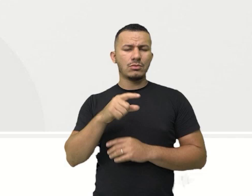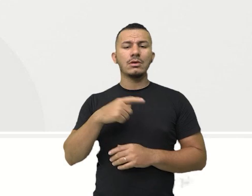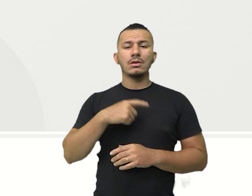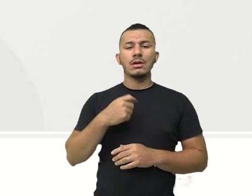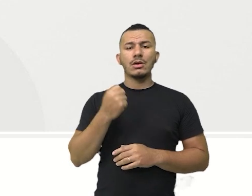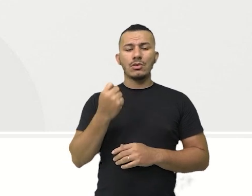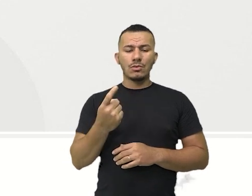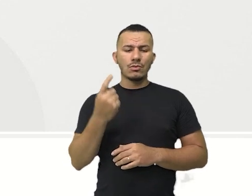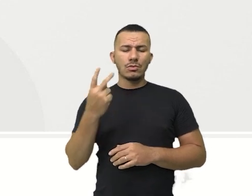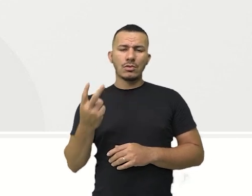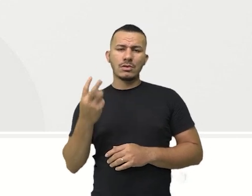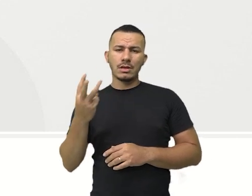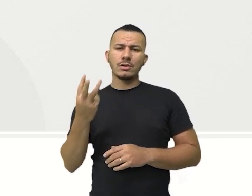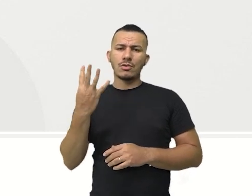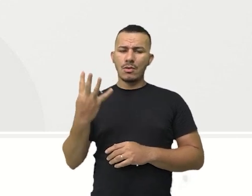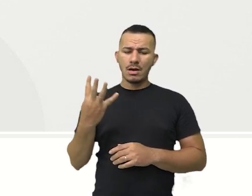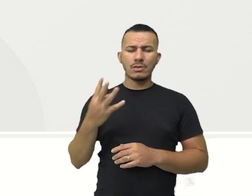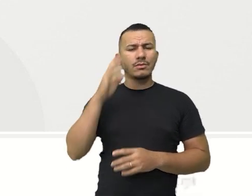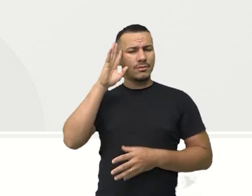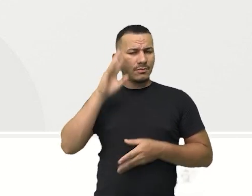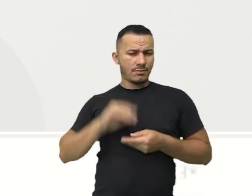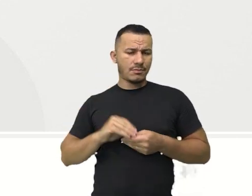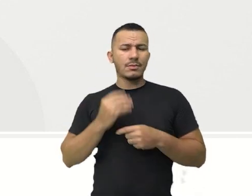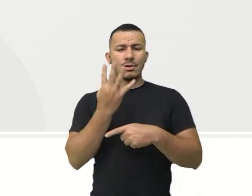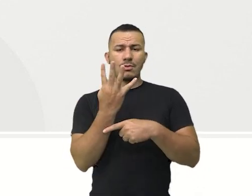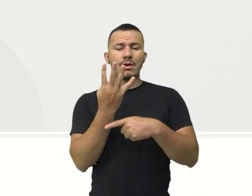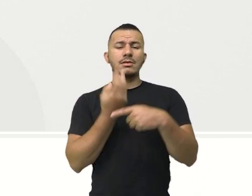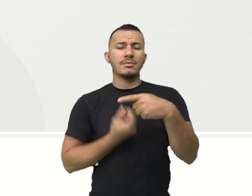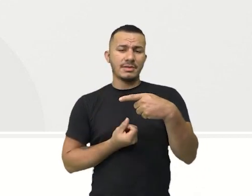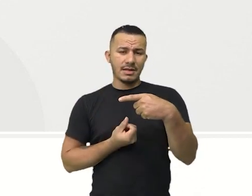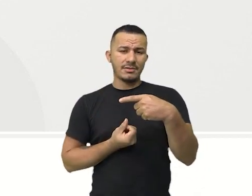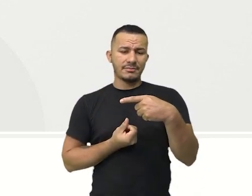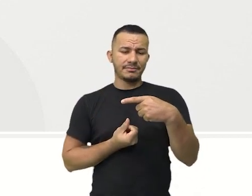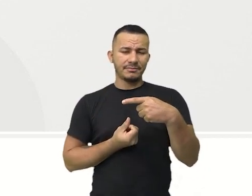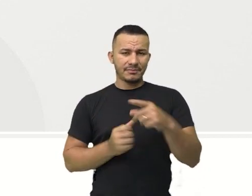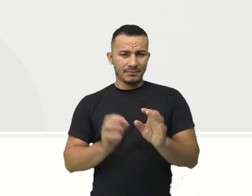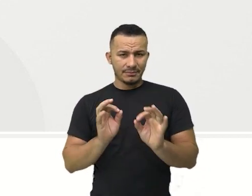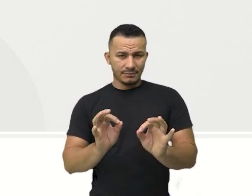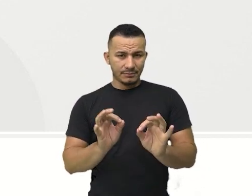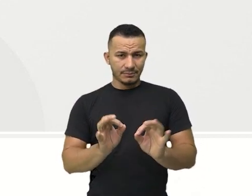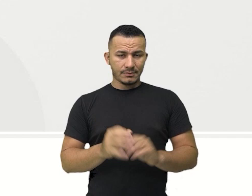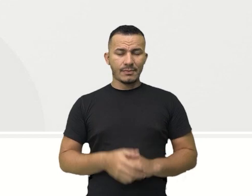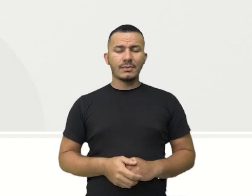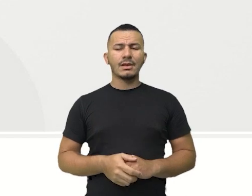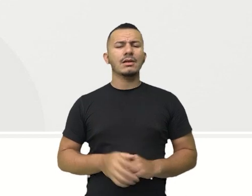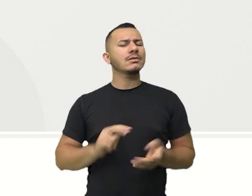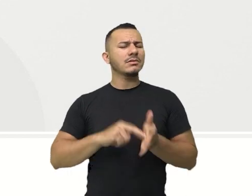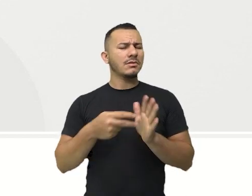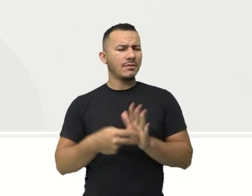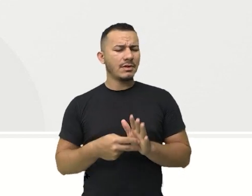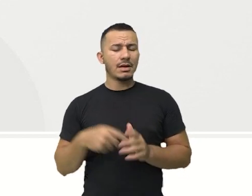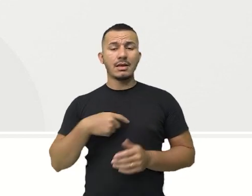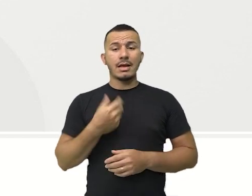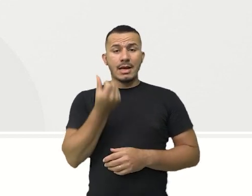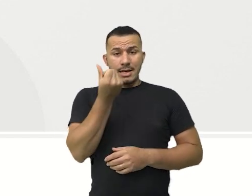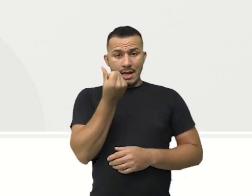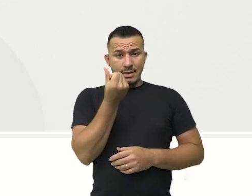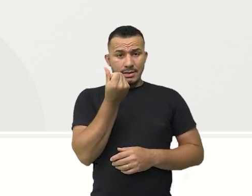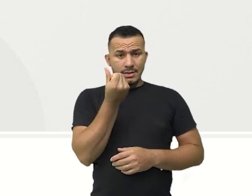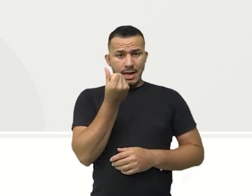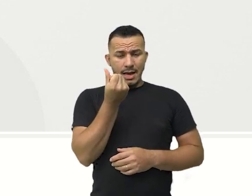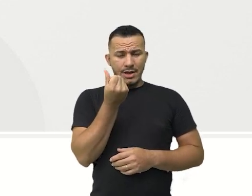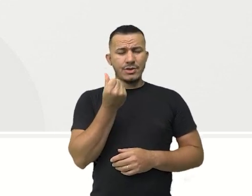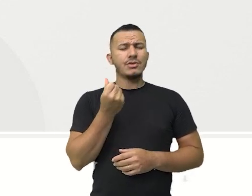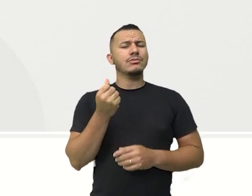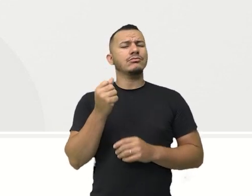3, 4. Então, nós temos a fração 4 sobre 6. O que isso significa? Significa que das 6 partes que o inteiro